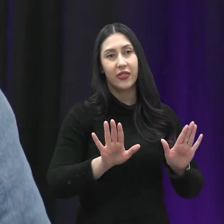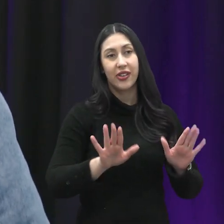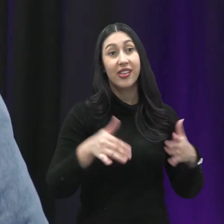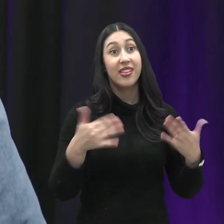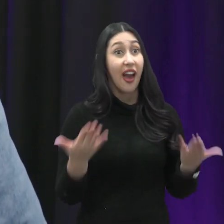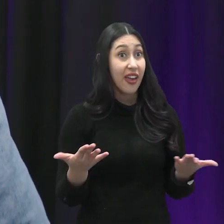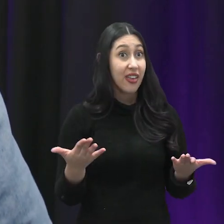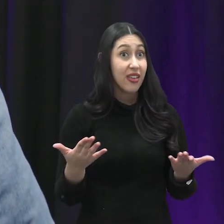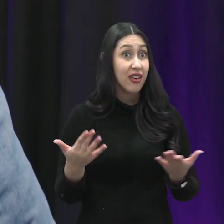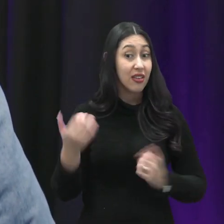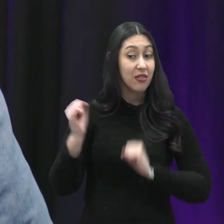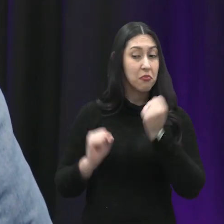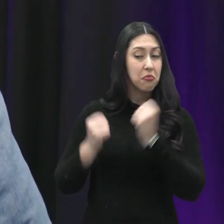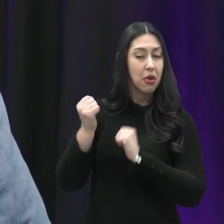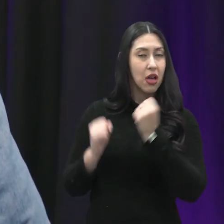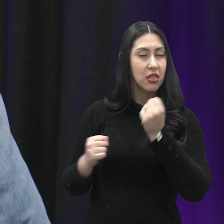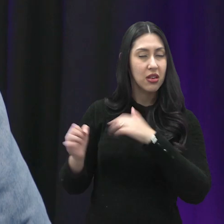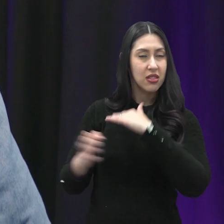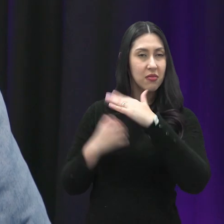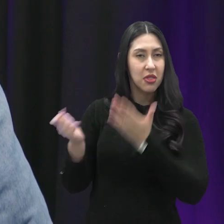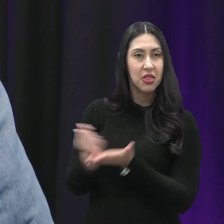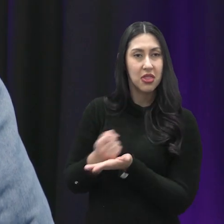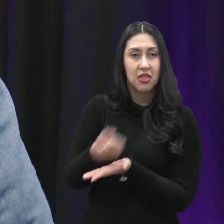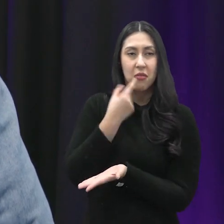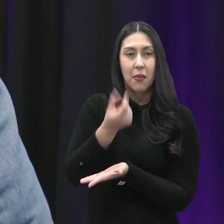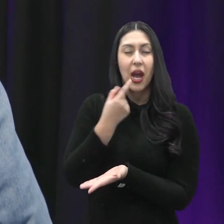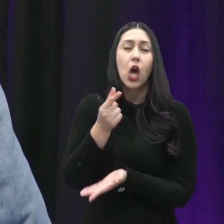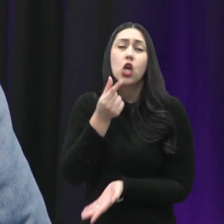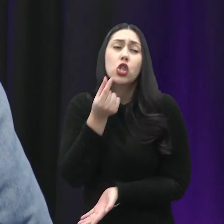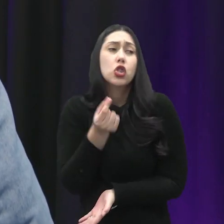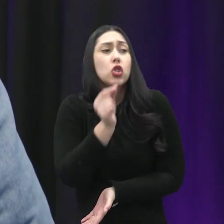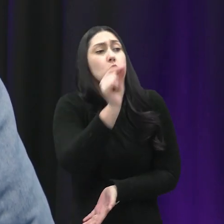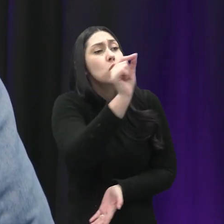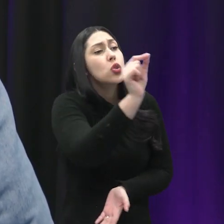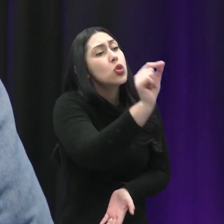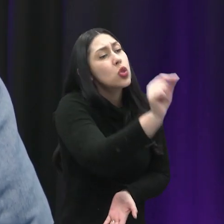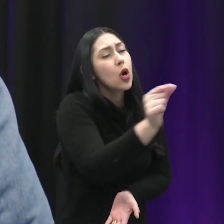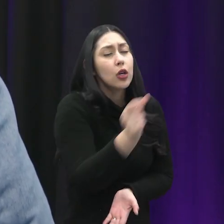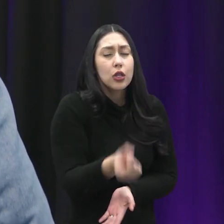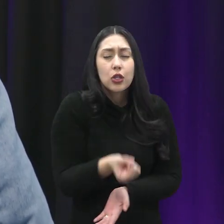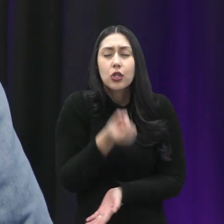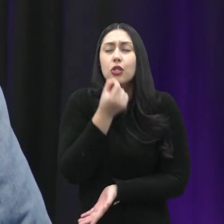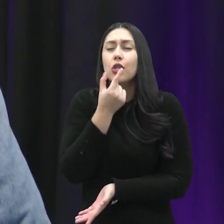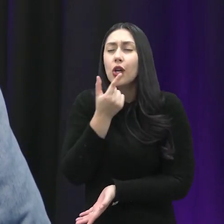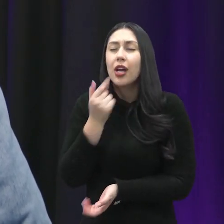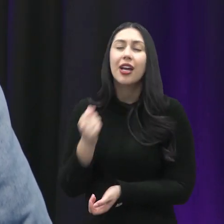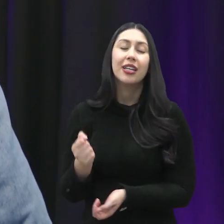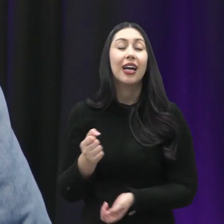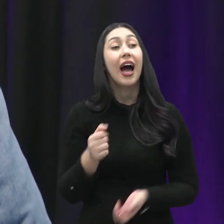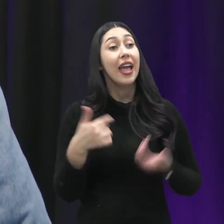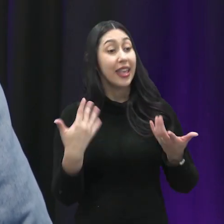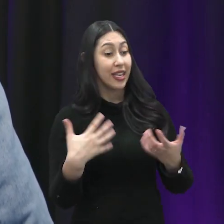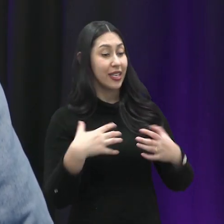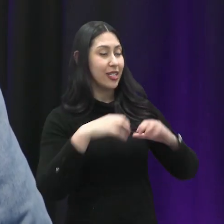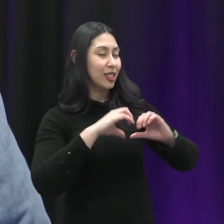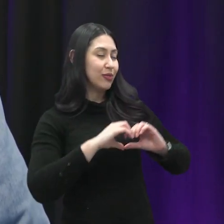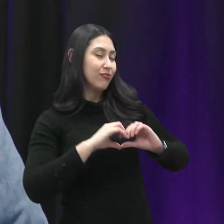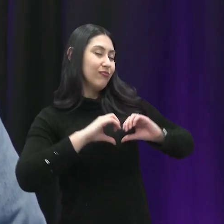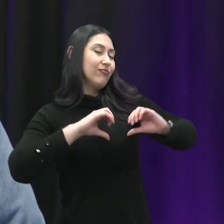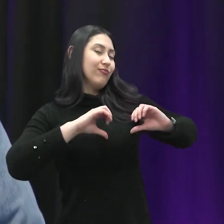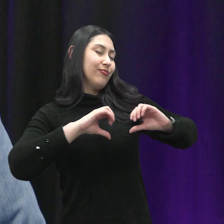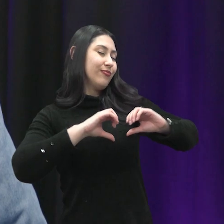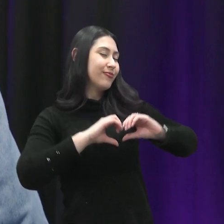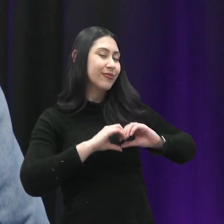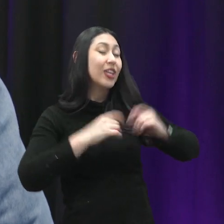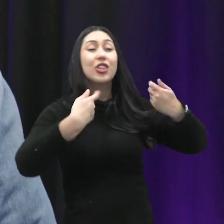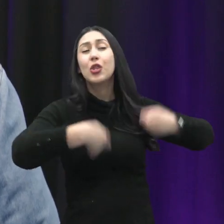as redes de farmácia, né? Vamos, tem um medicamentozinho aqui para quem está carente, em vez de você pegar